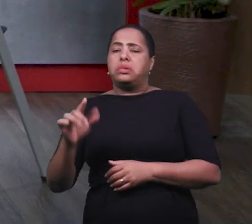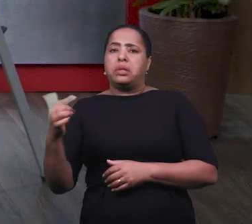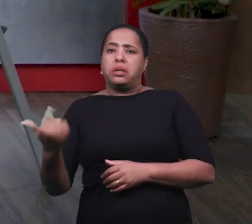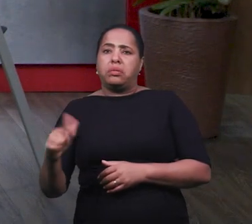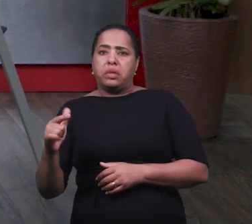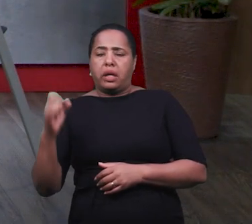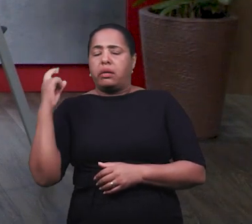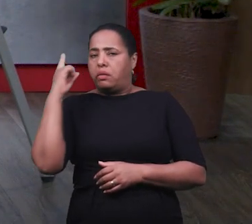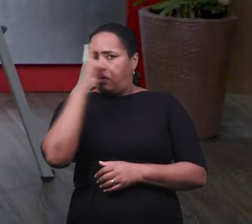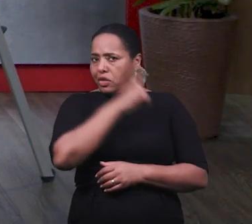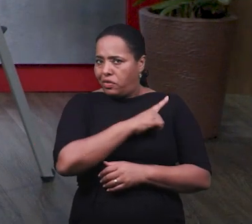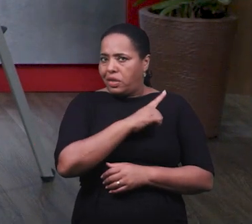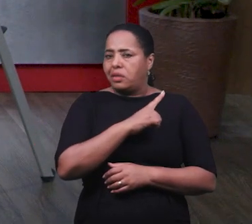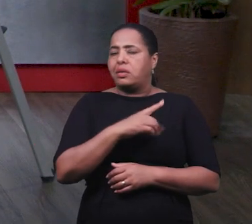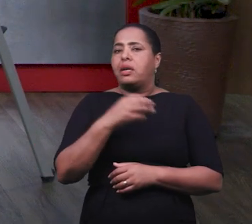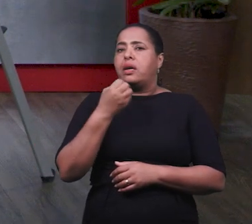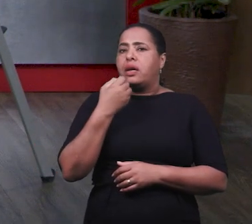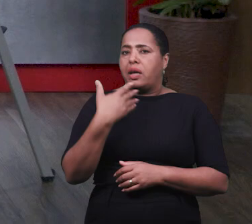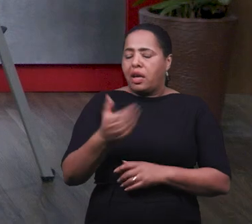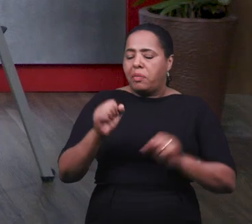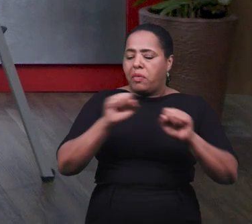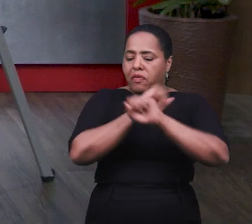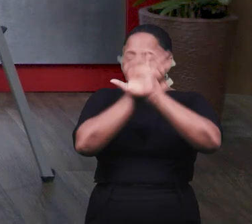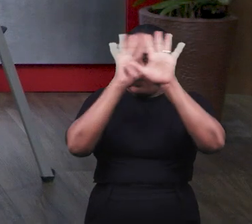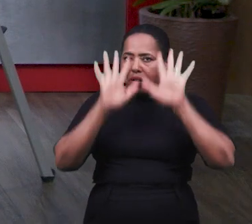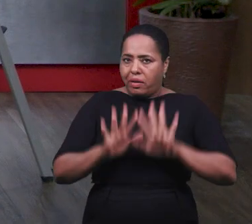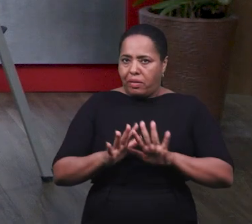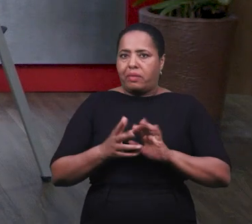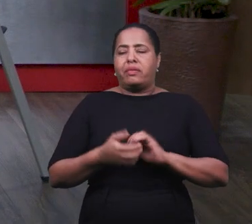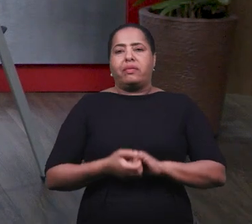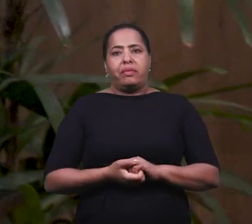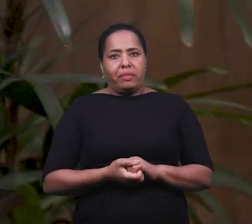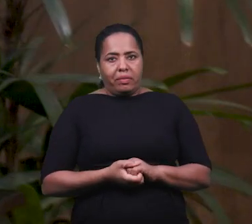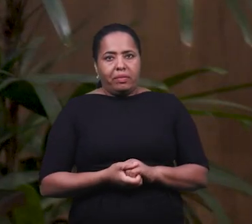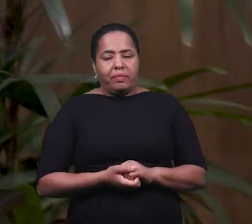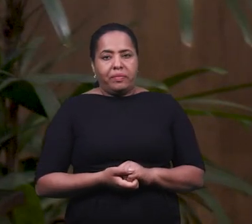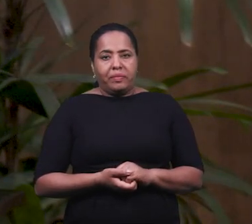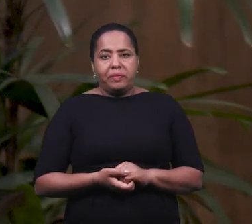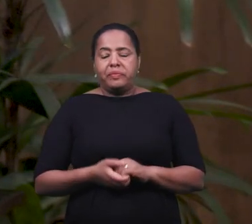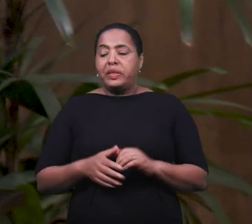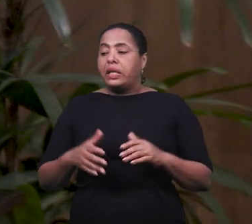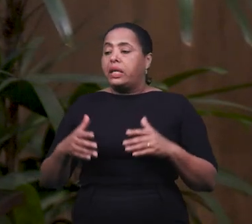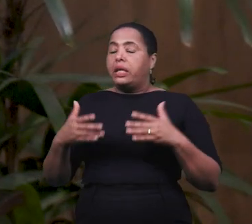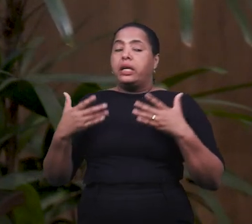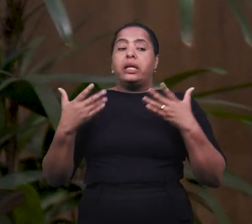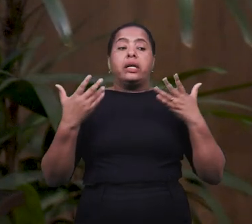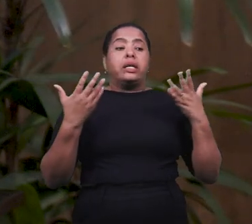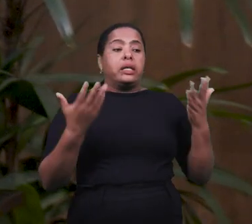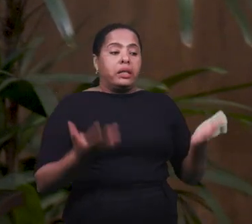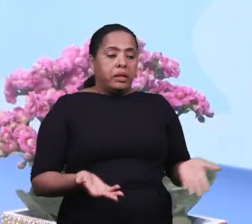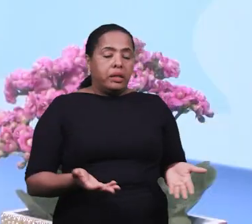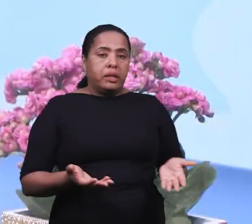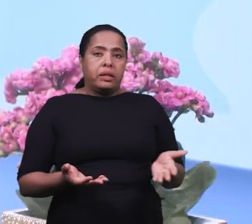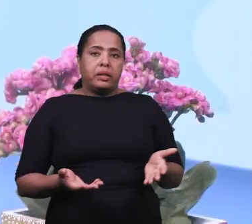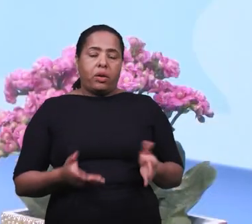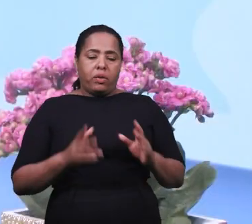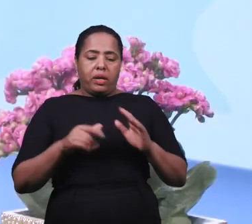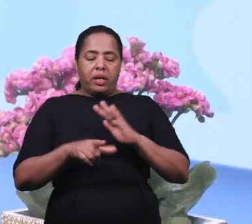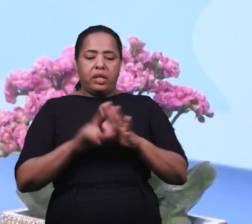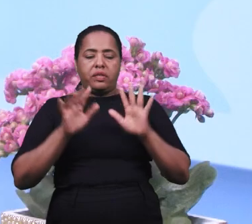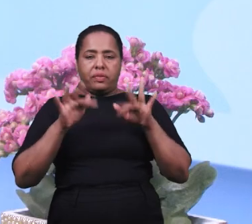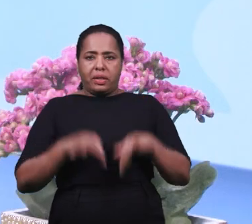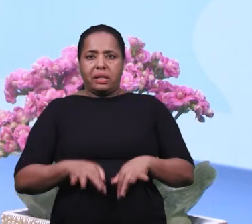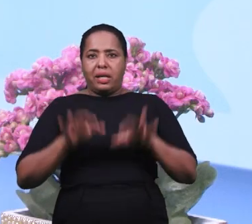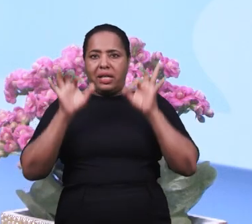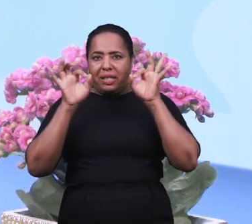muito difícil, né? É bom que haja esclarecimentos. Leonice, só assim, antes da gente finalizar, eu